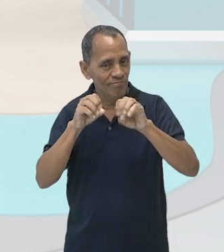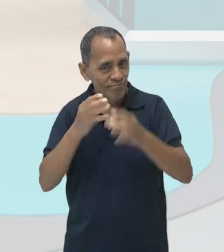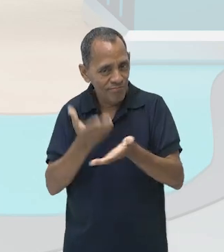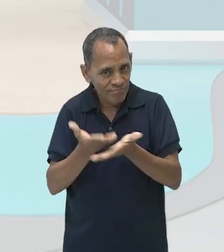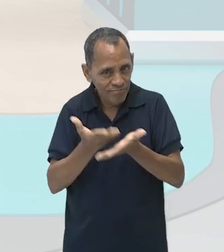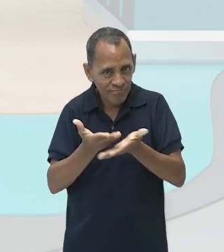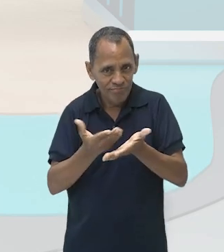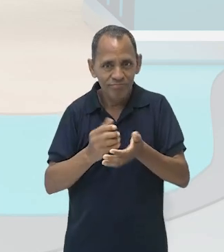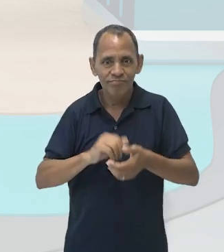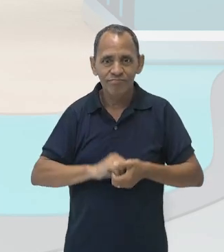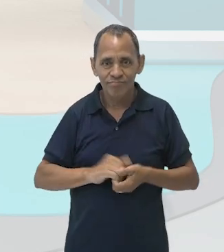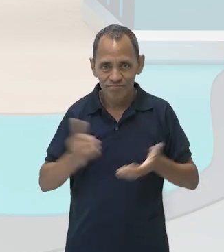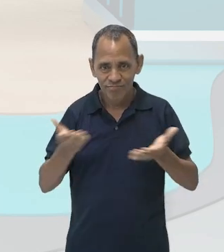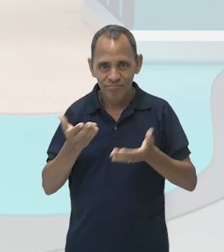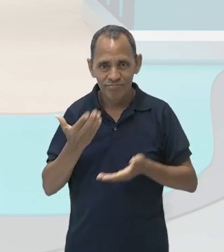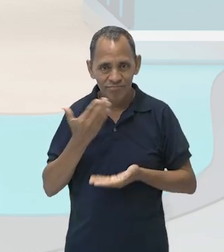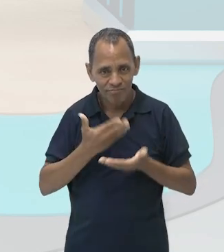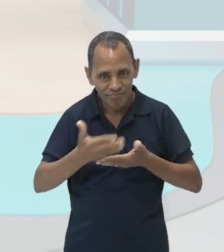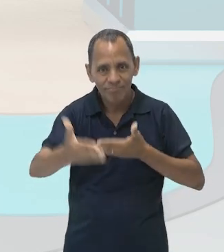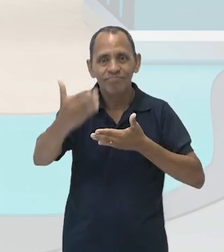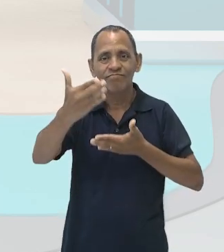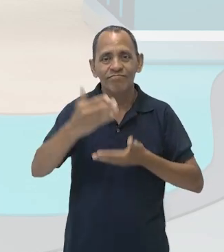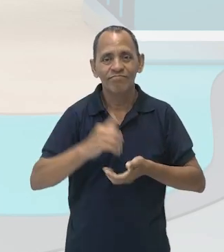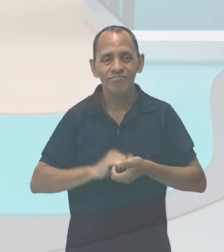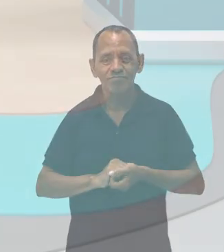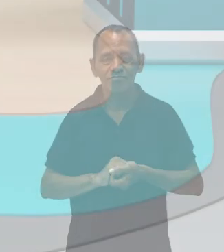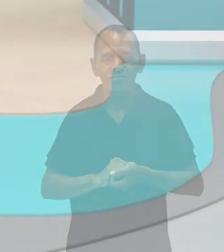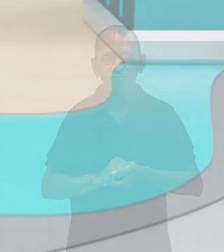a dança? Então vem comigo!